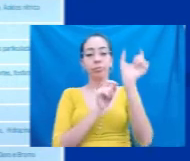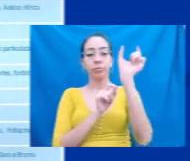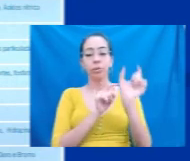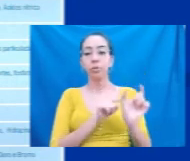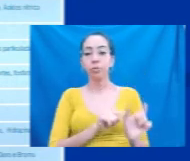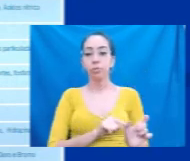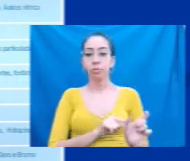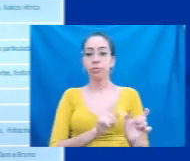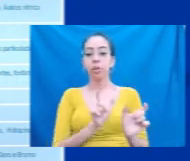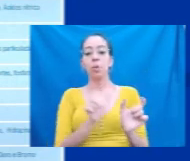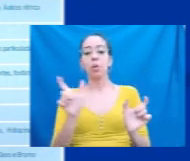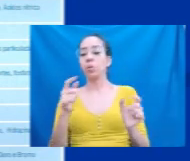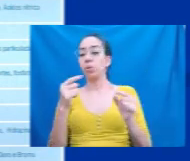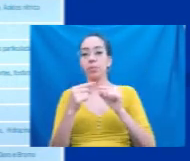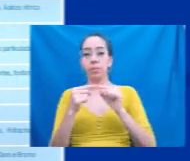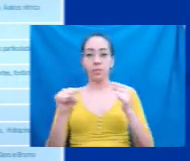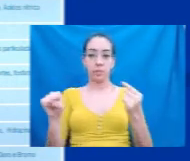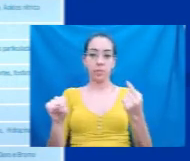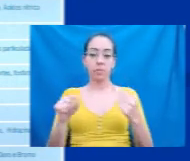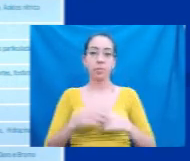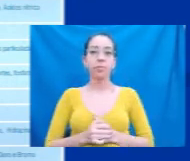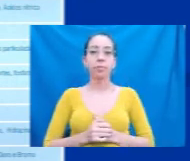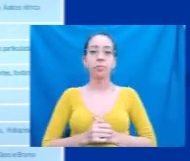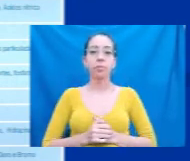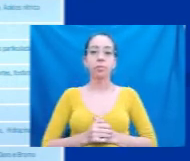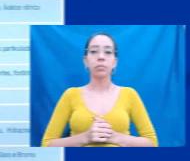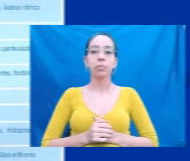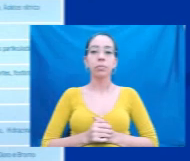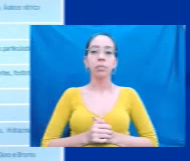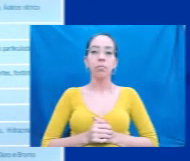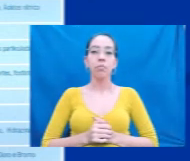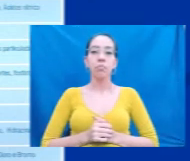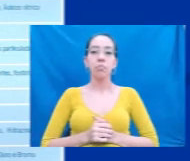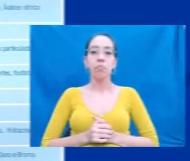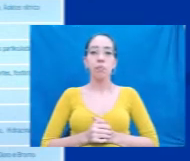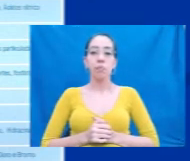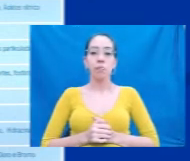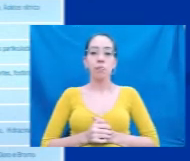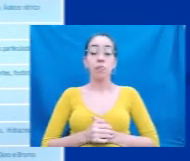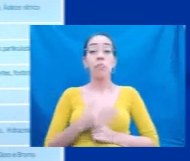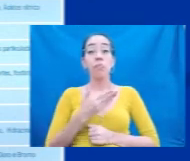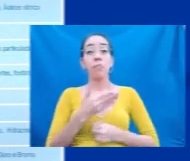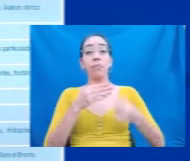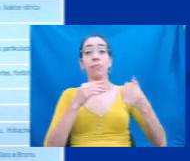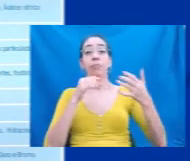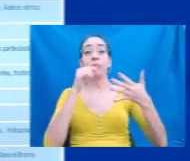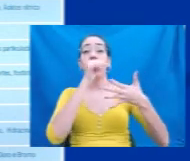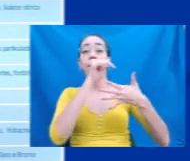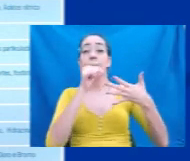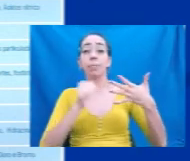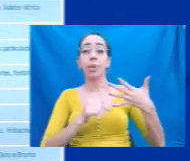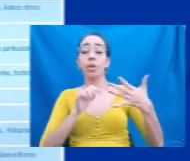fortes, peróxidos, né, iodo, com acetileno. Então, uma série aqui de informações. Isso aqui é só para vocês terem,